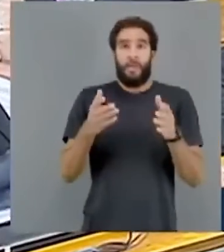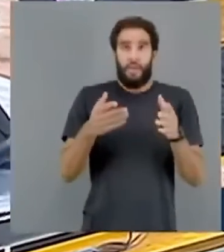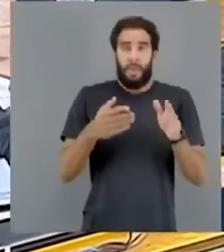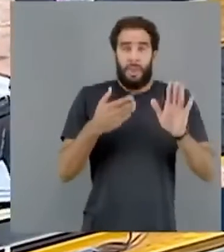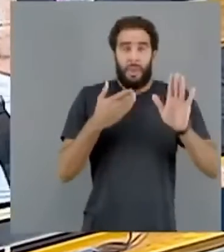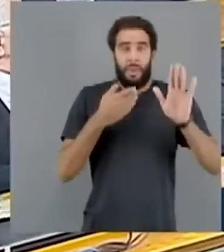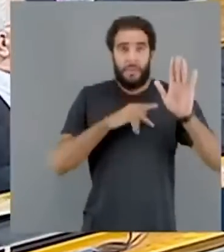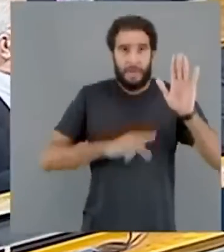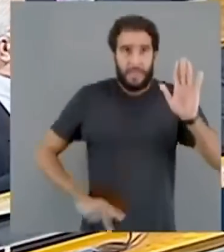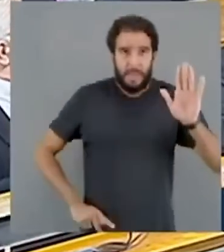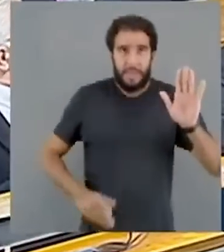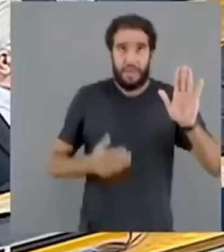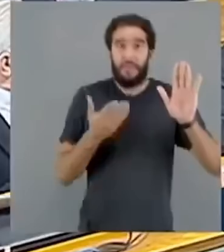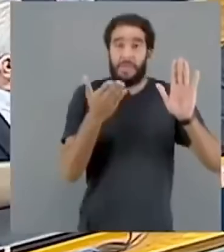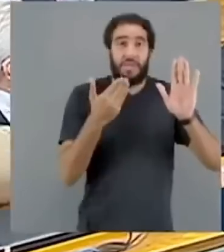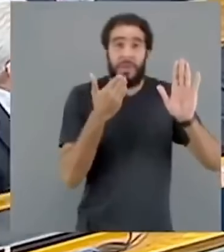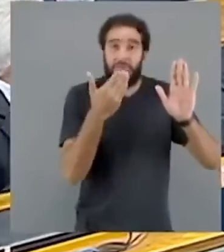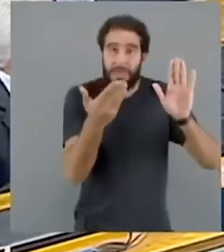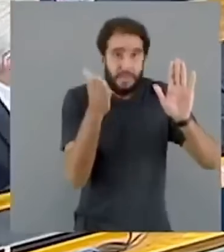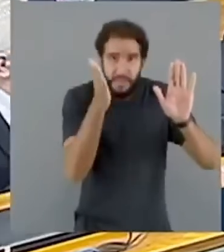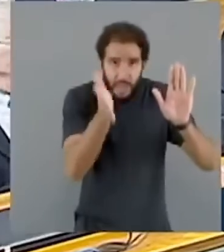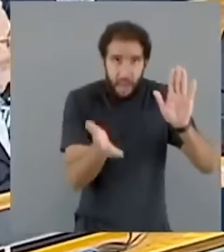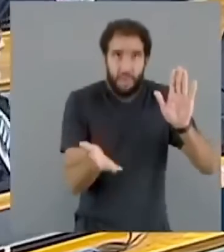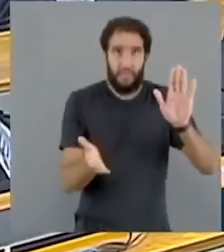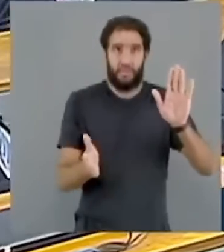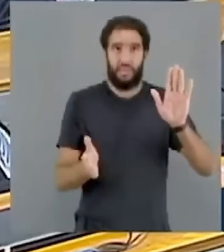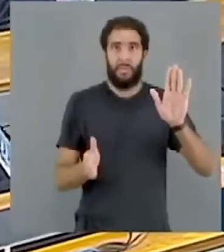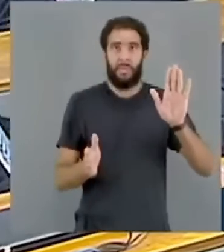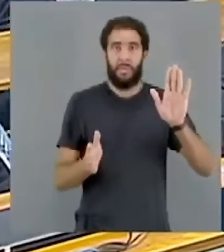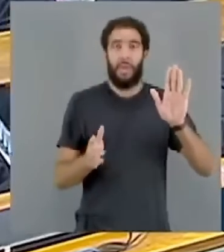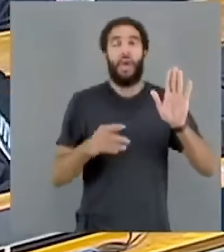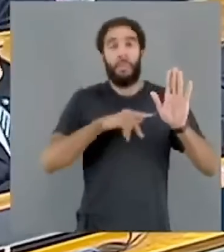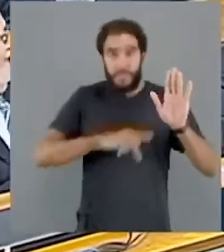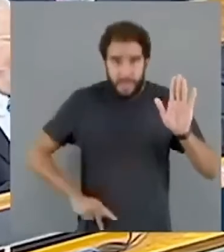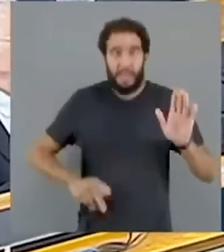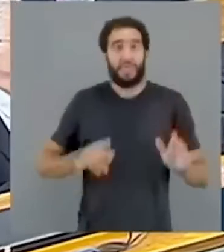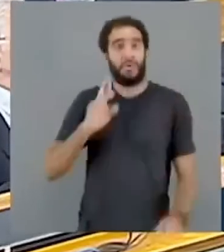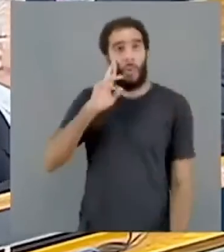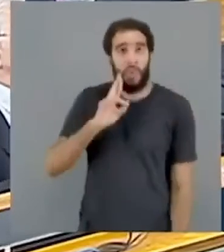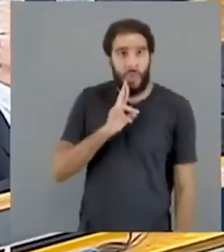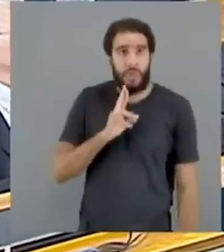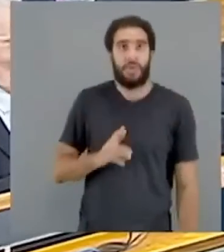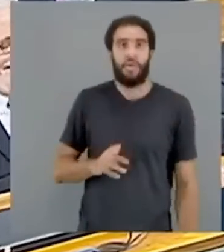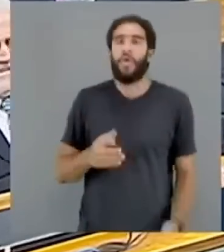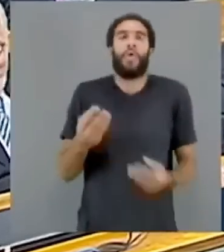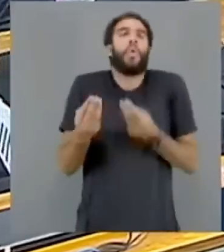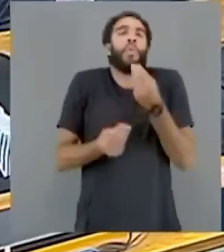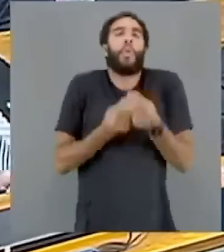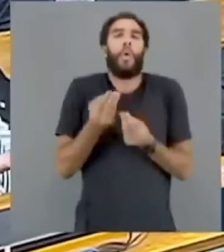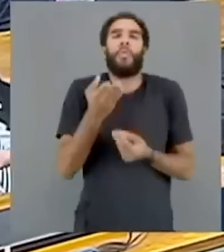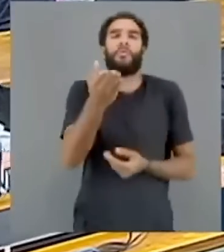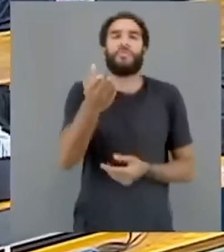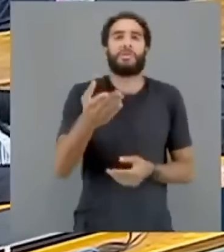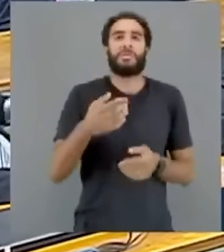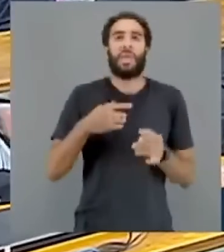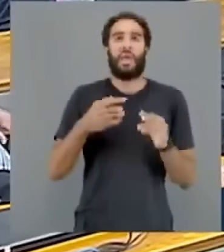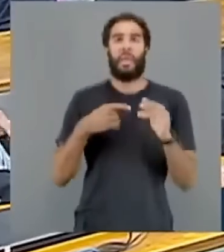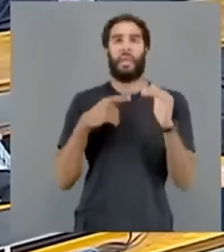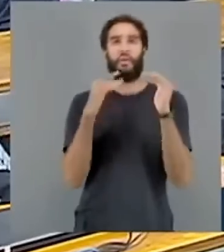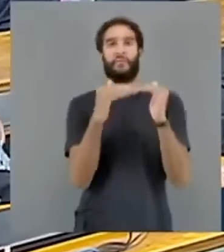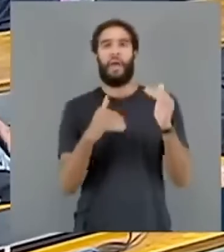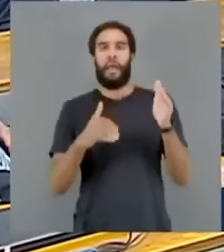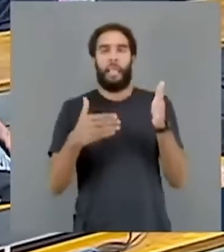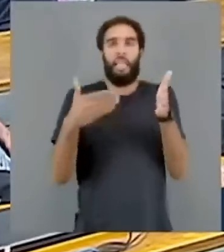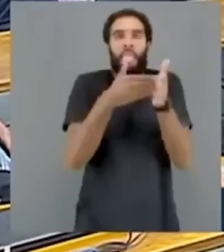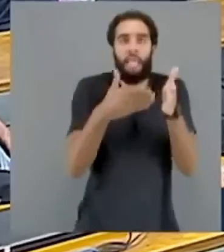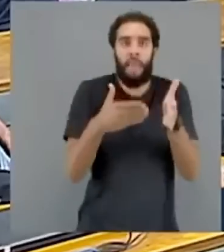que eu solicitei. É o presidente Rodrigo Pacheco, presidente. É o presidente Rodrigo Pacheco. Como é que Vossa Excelência passa à frente de um processo que não foi,